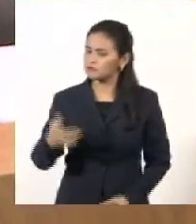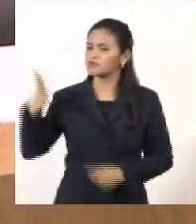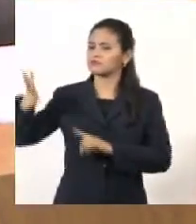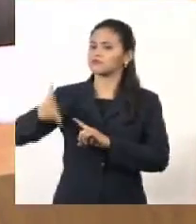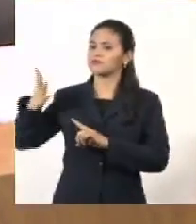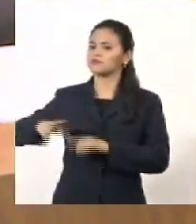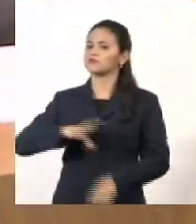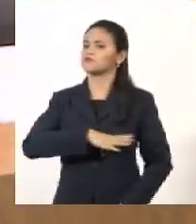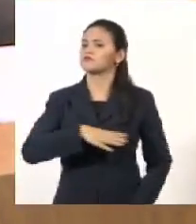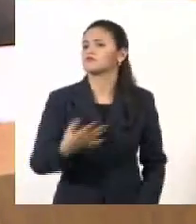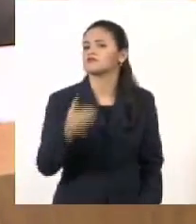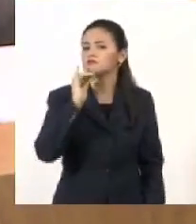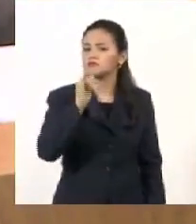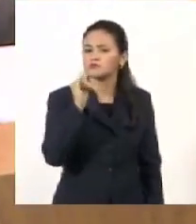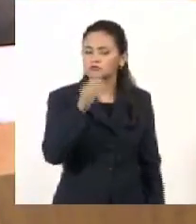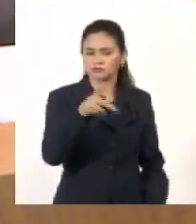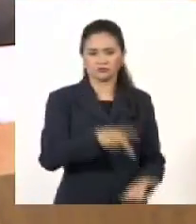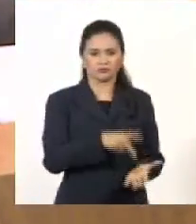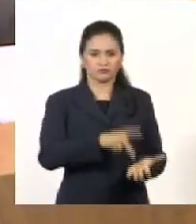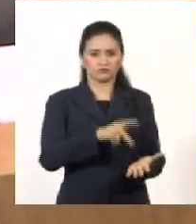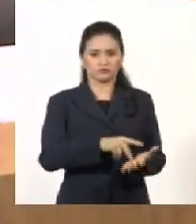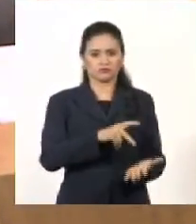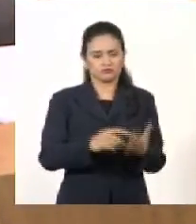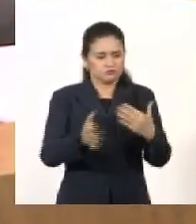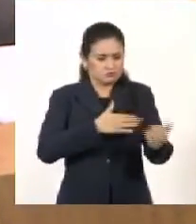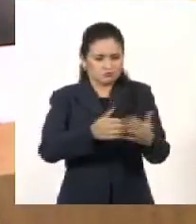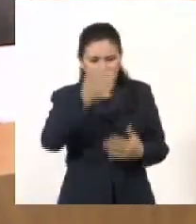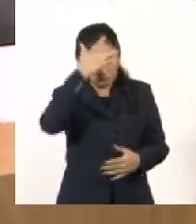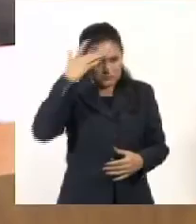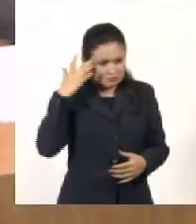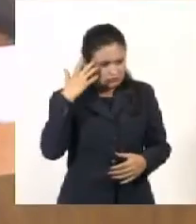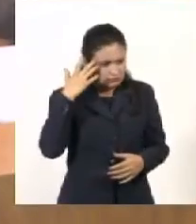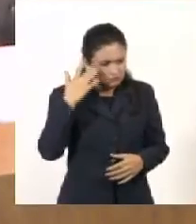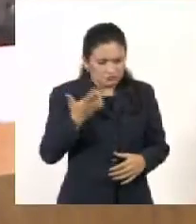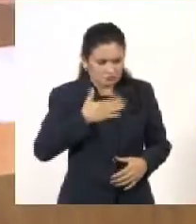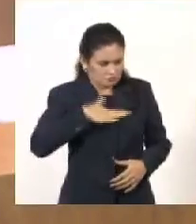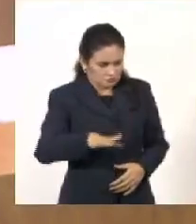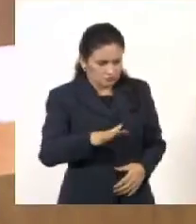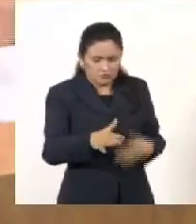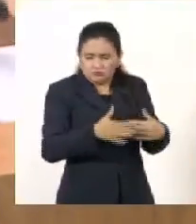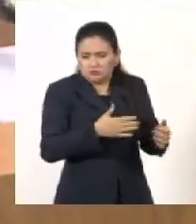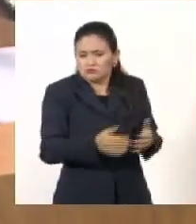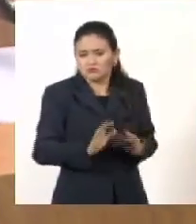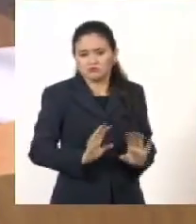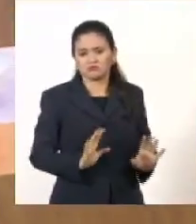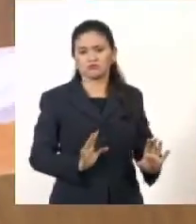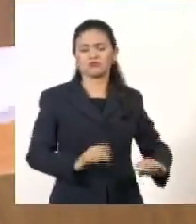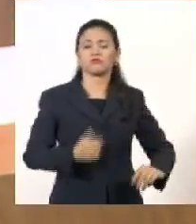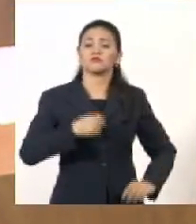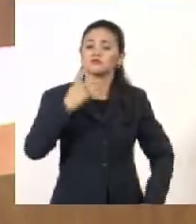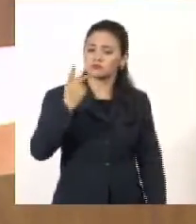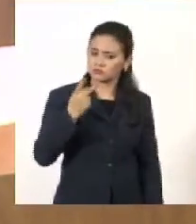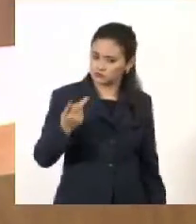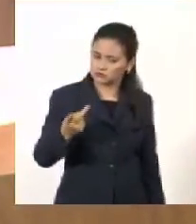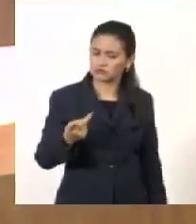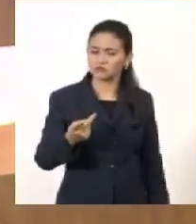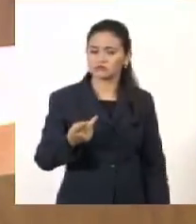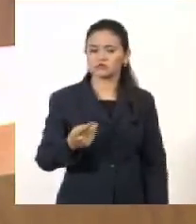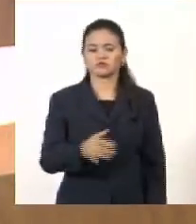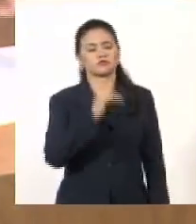a verdade. Doa em quem doer, mas eu digo aqui nessa tribuna. E quero aqui dizer ao seu Luiz